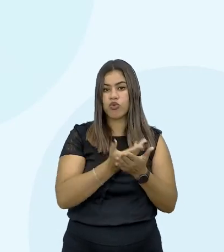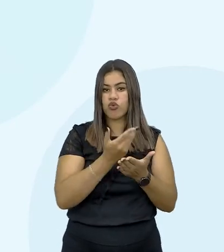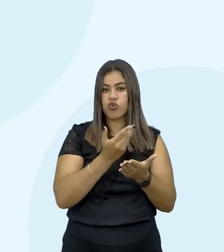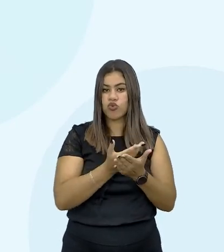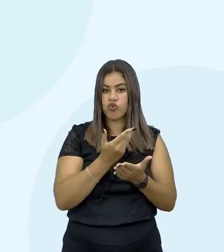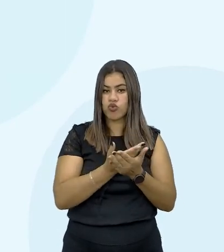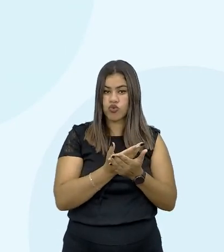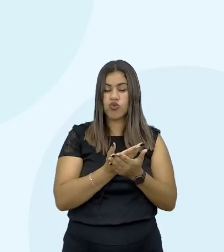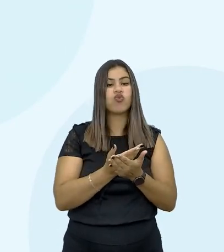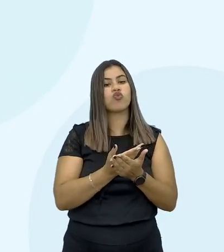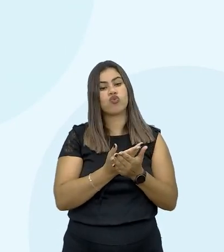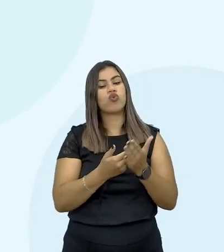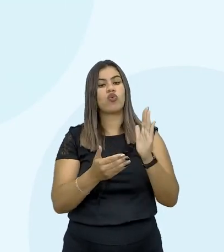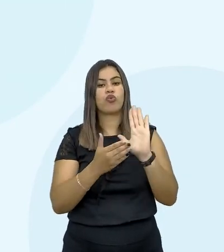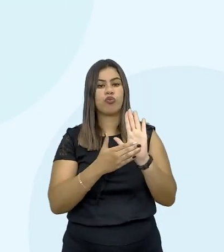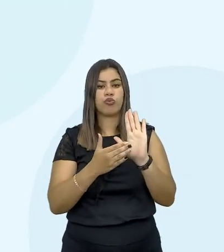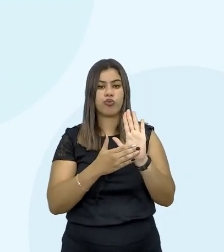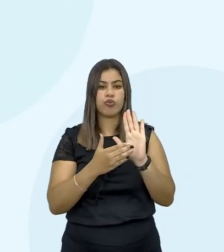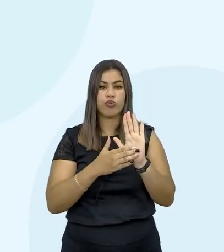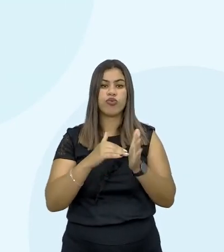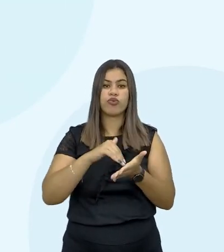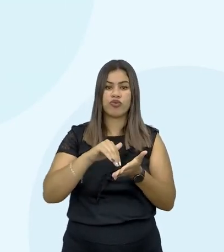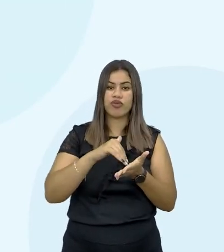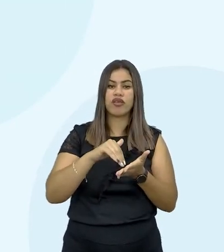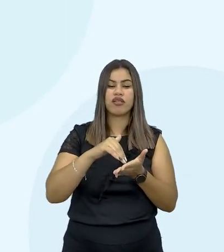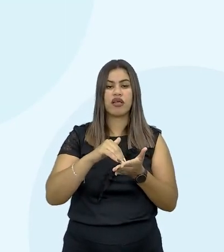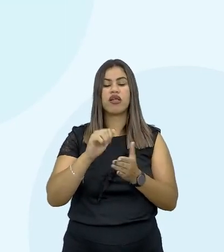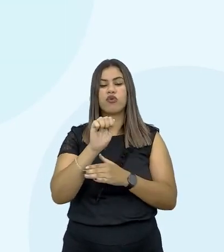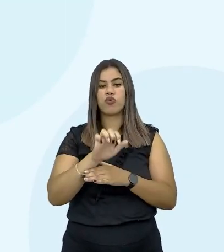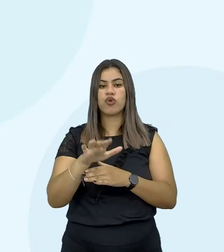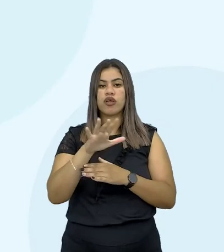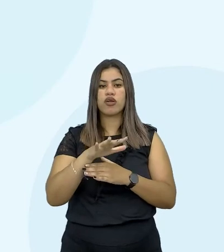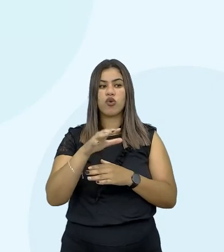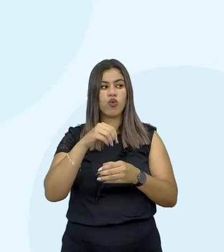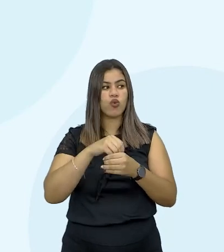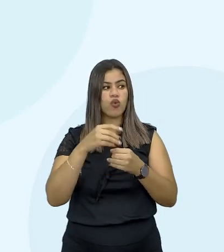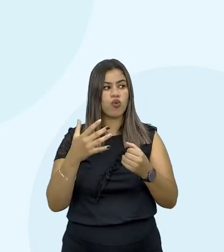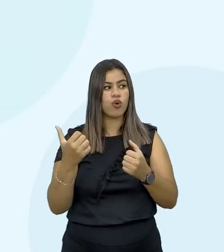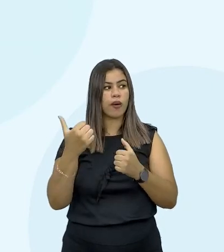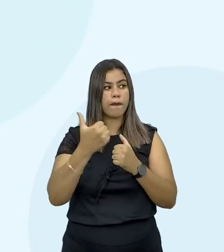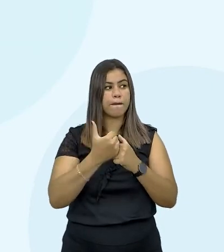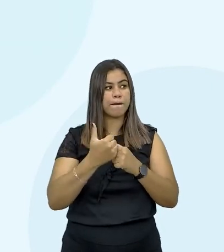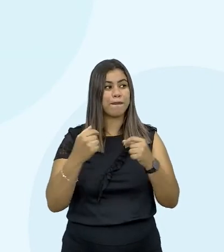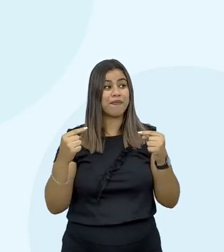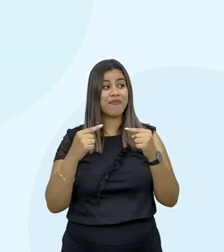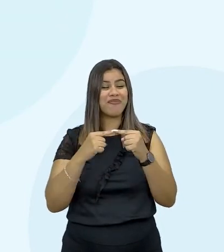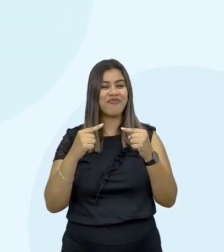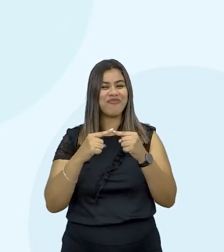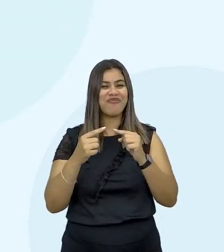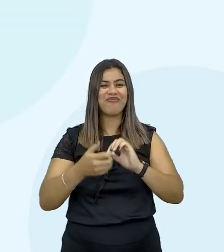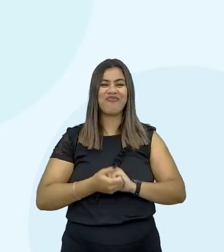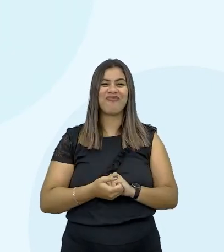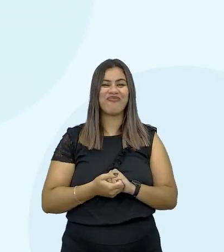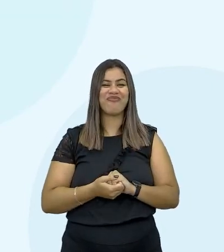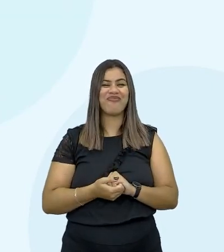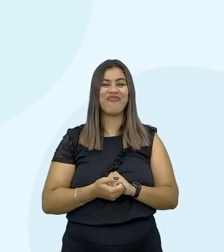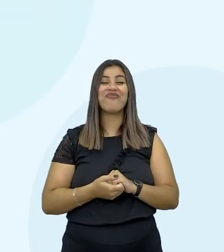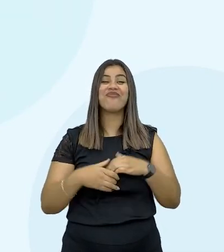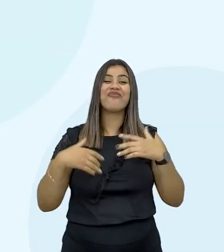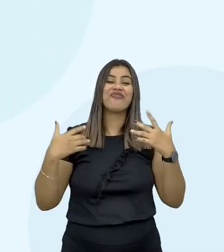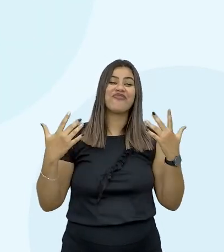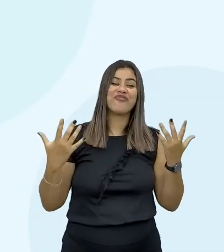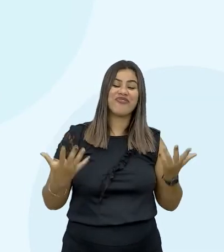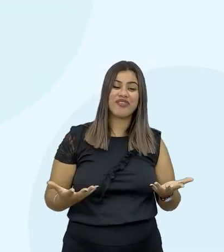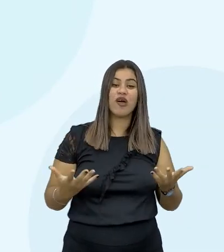proposta da Secretaria da Educação, desse material de apoio que os professores usam em sala de aula, tá? Mas, então, o